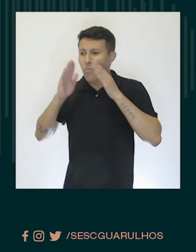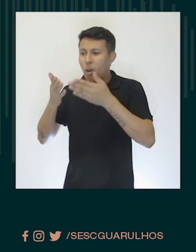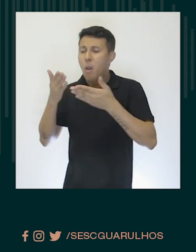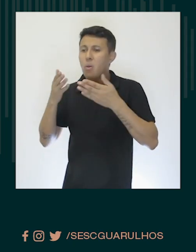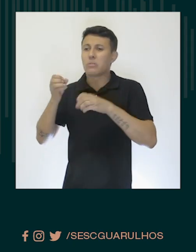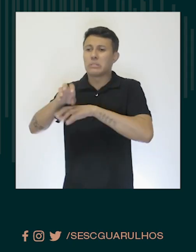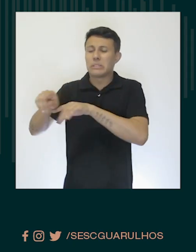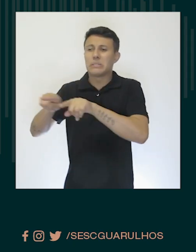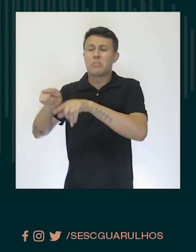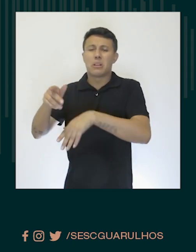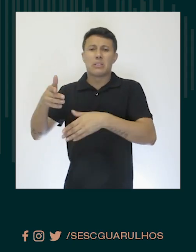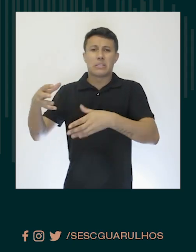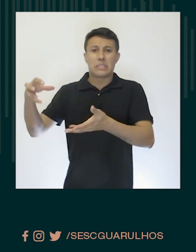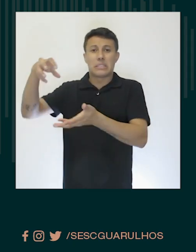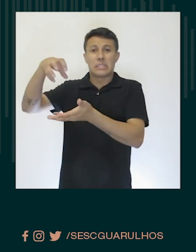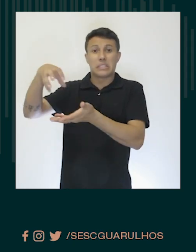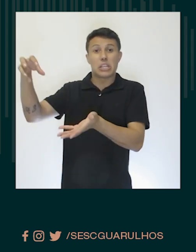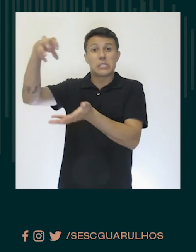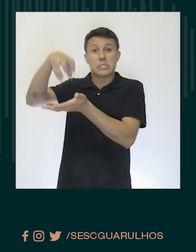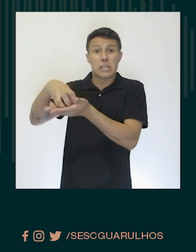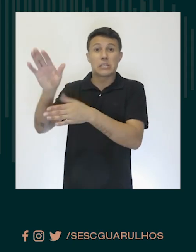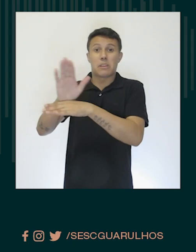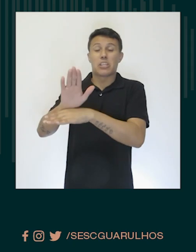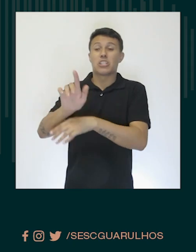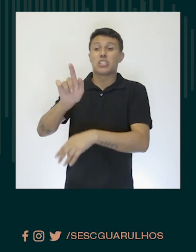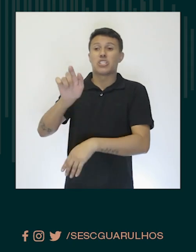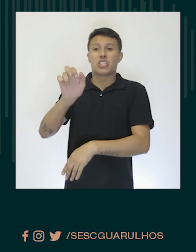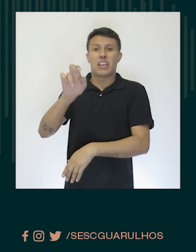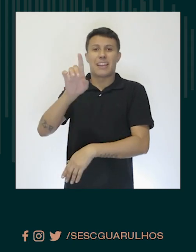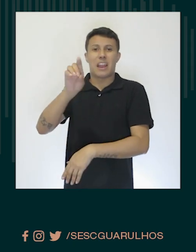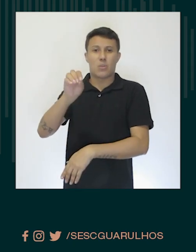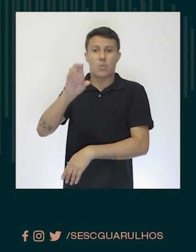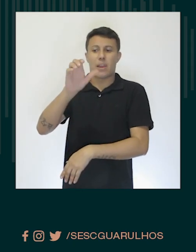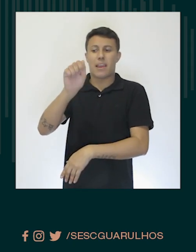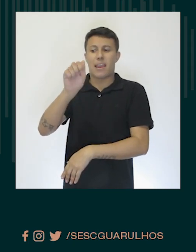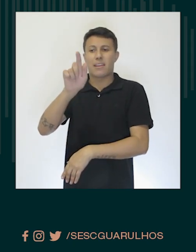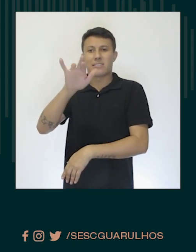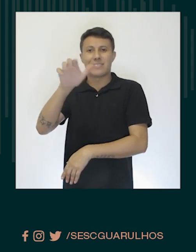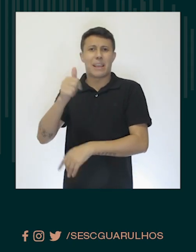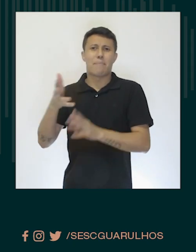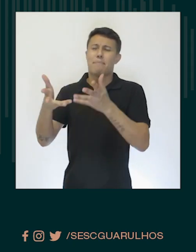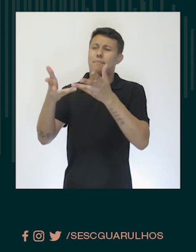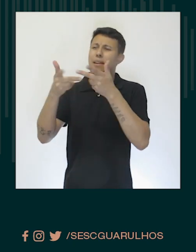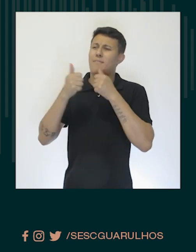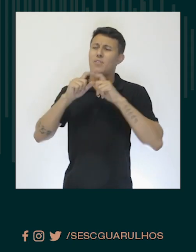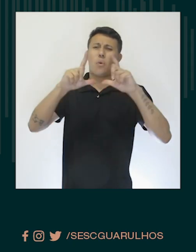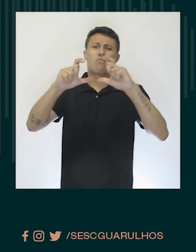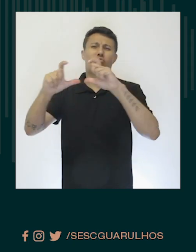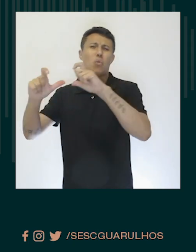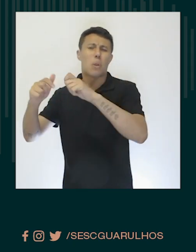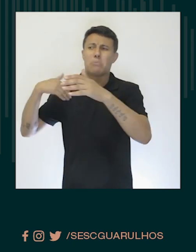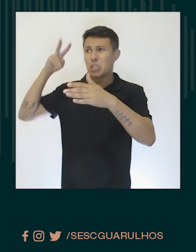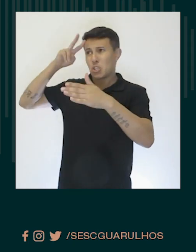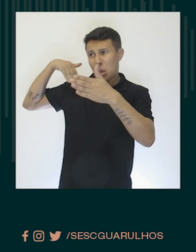ensino. Eu assisti uma live nesse centro de cinema do Januário Garcia, que é um fotógrafo incrível, que tem uma